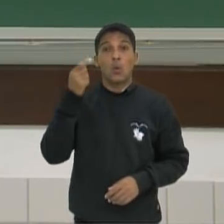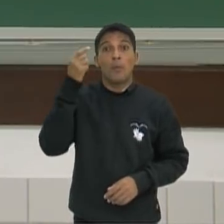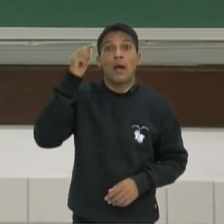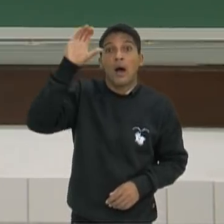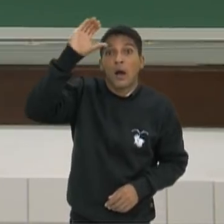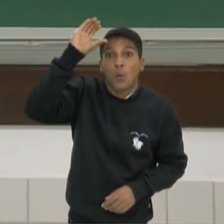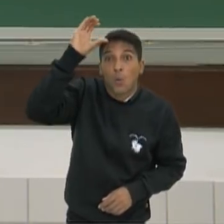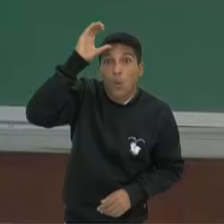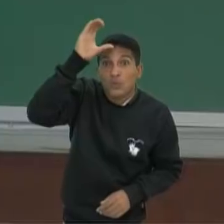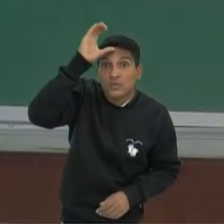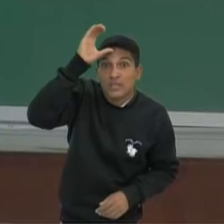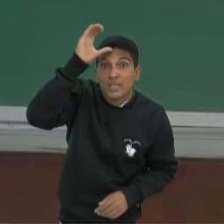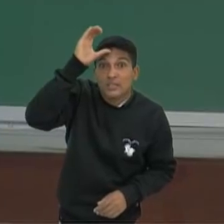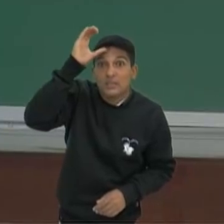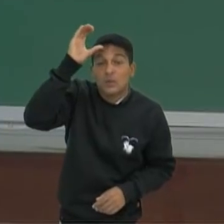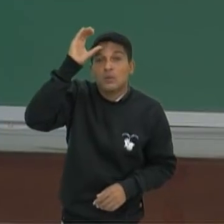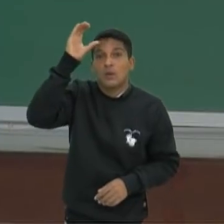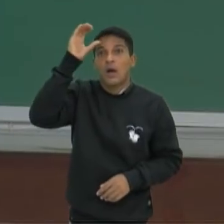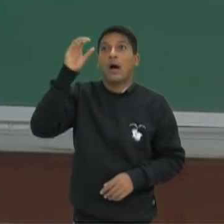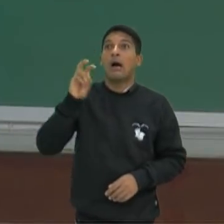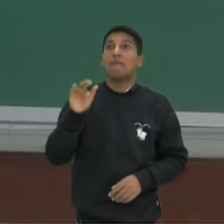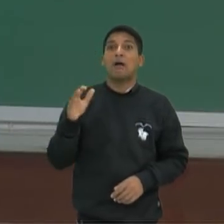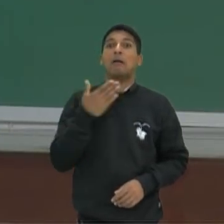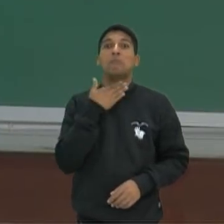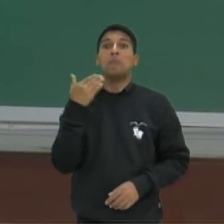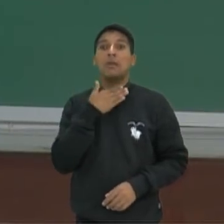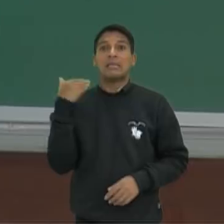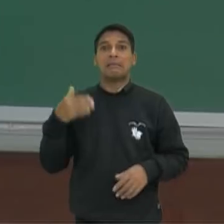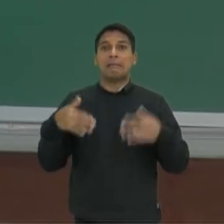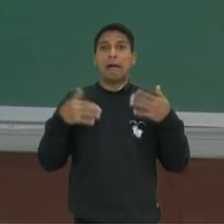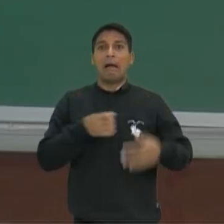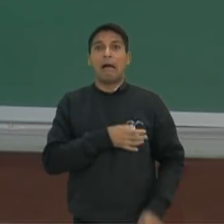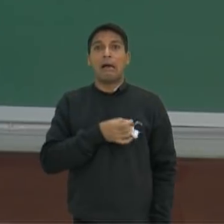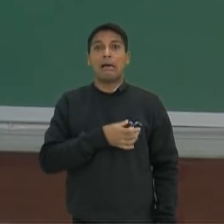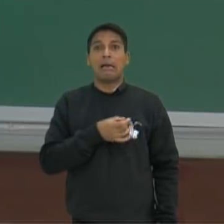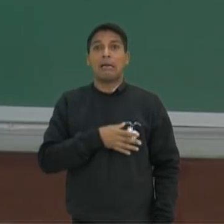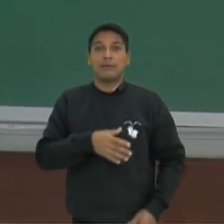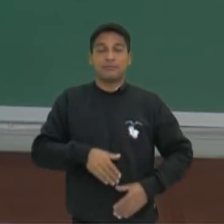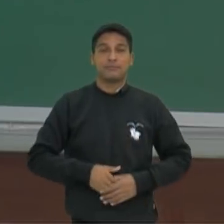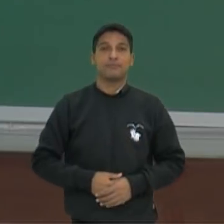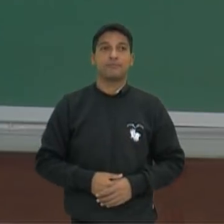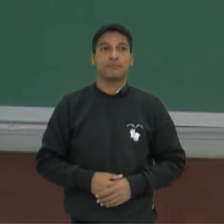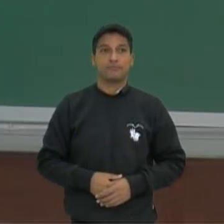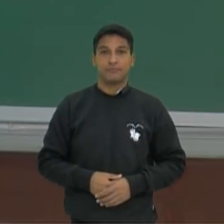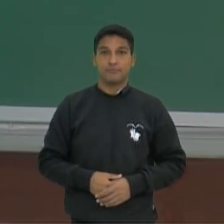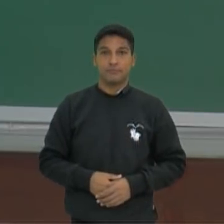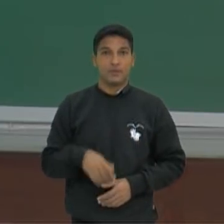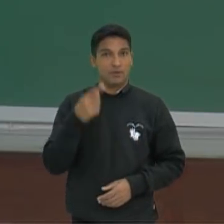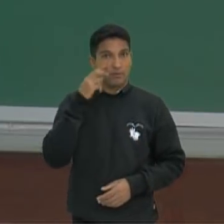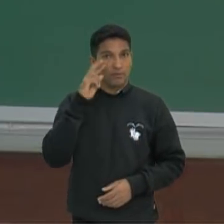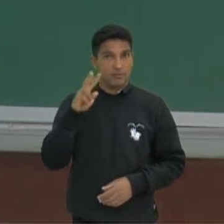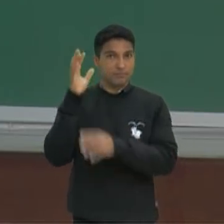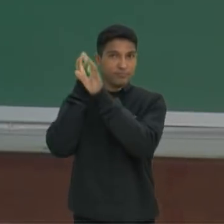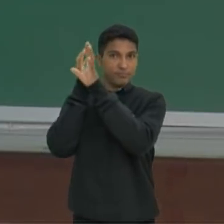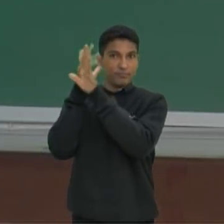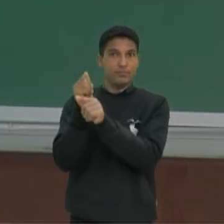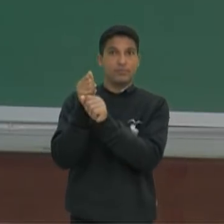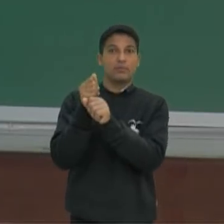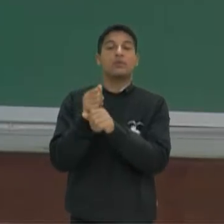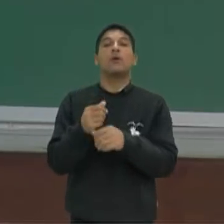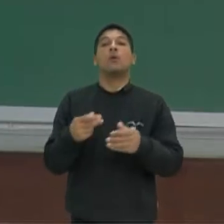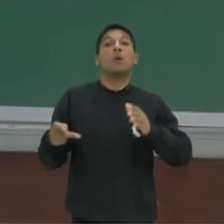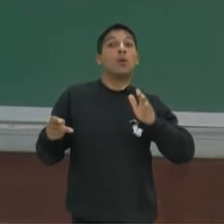gente aprendeu nessa aula? Bom, nós vimos que a gente analisou como que a sociedade e a cultura da Idade Média